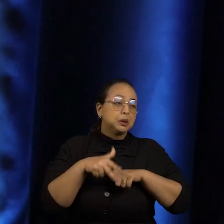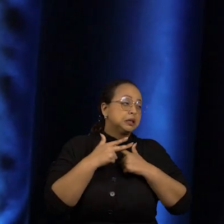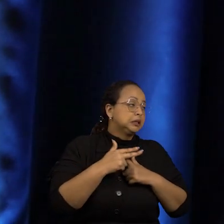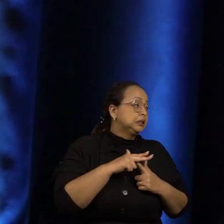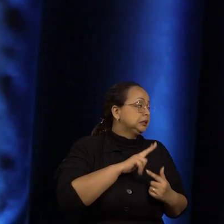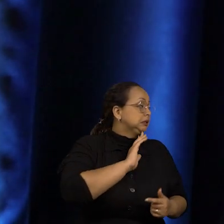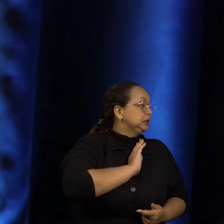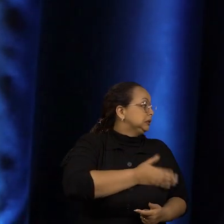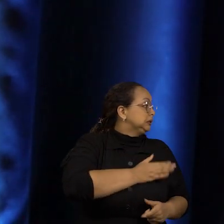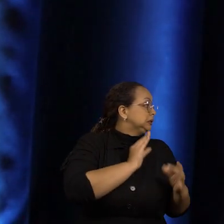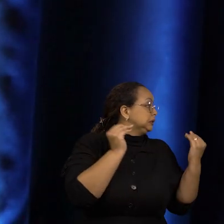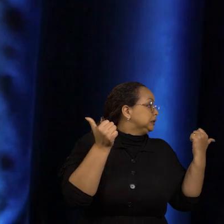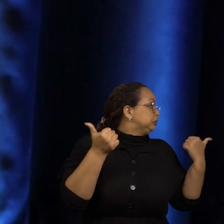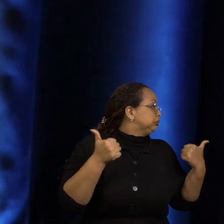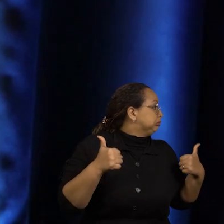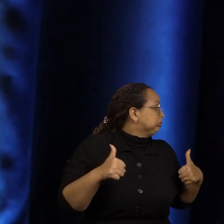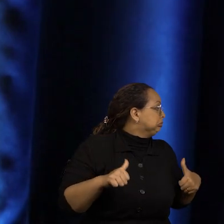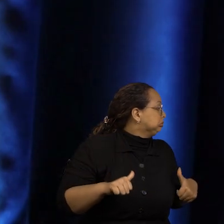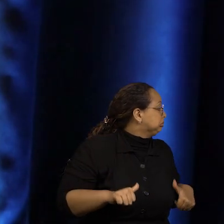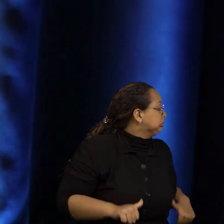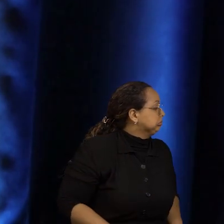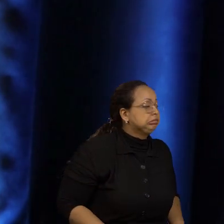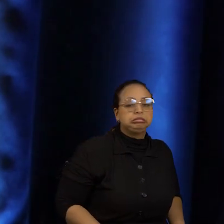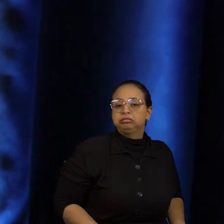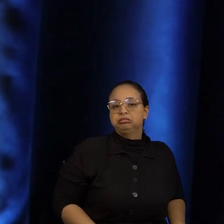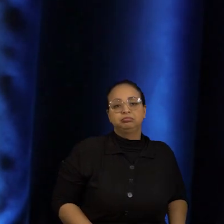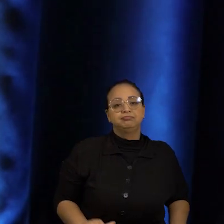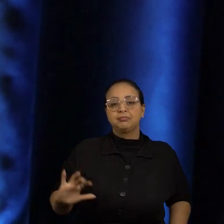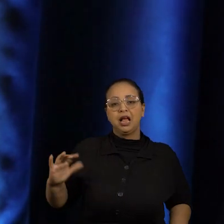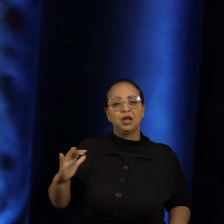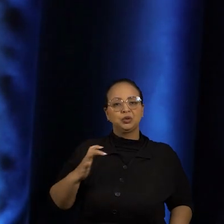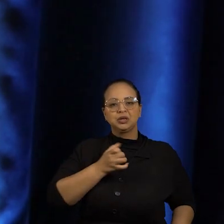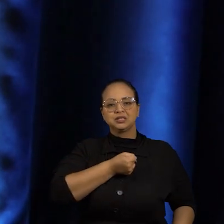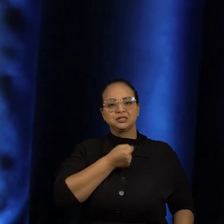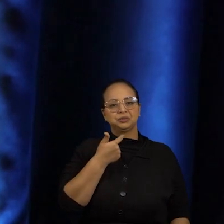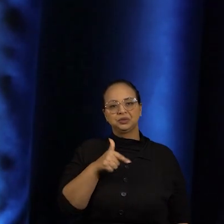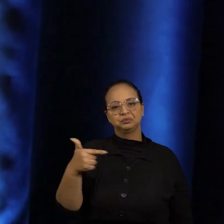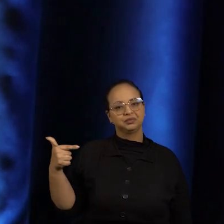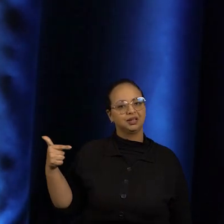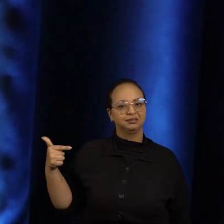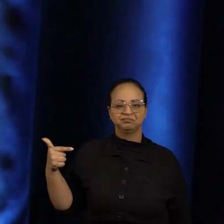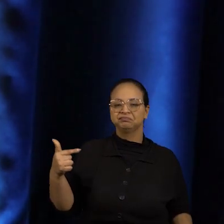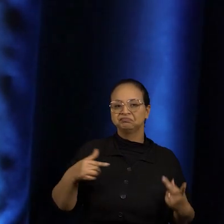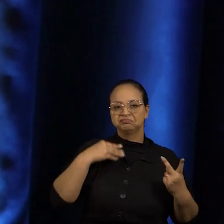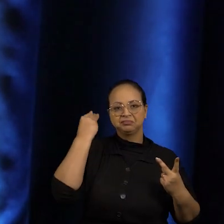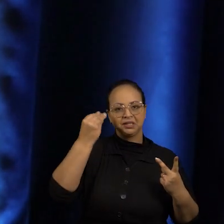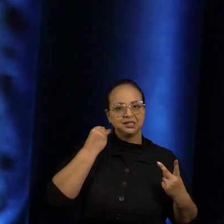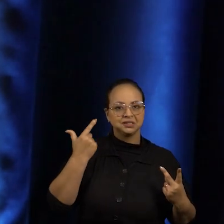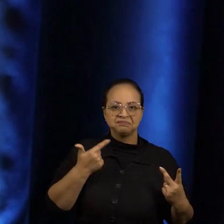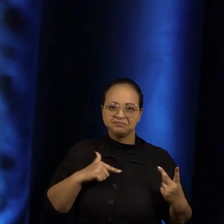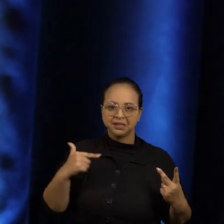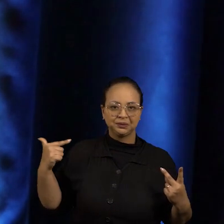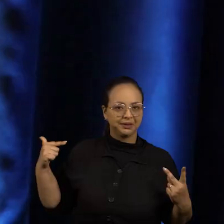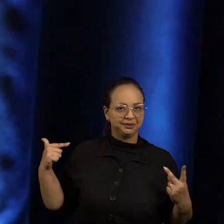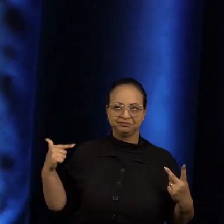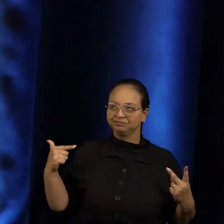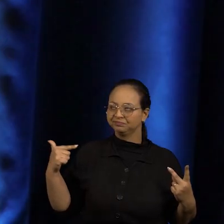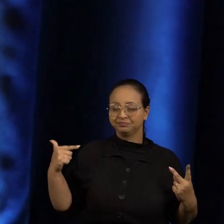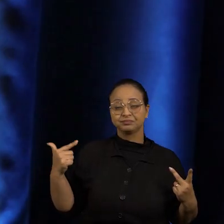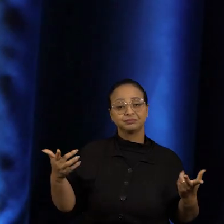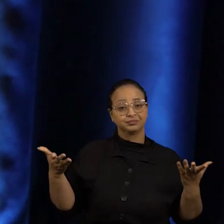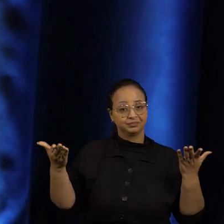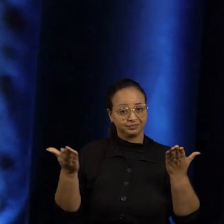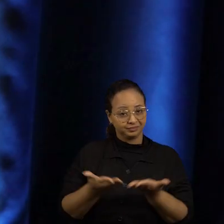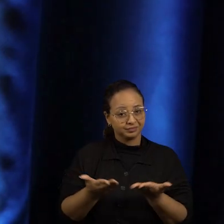é uma vida que já não tem mais como adorar a Deus, não tem mais como ter uma experiência com Deus, mas hoje que chega